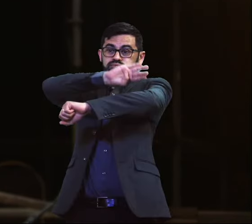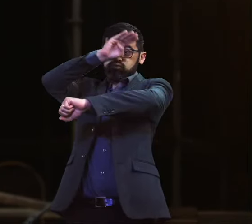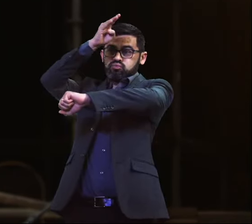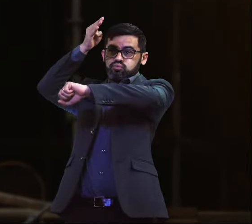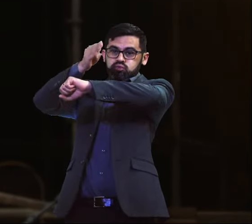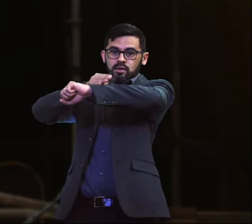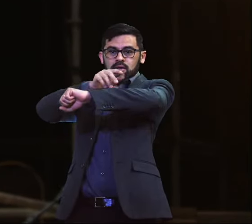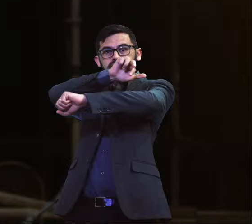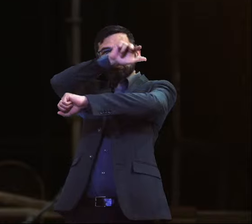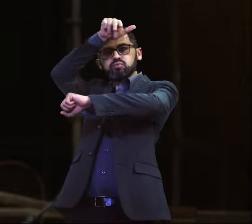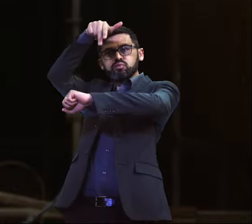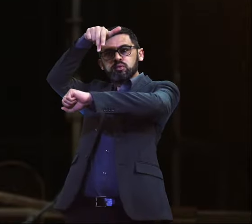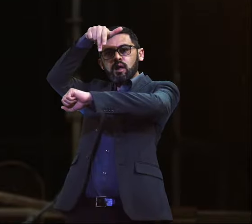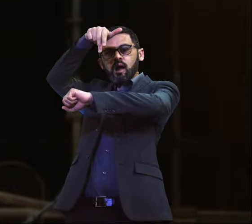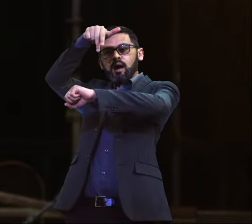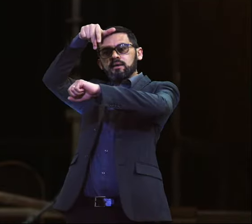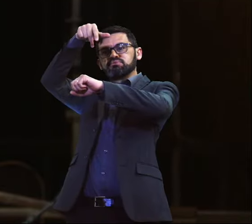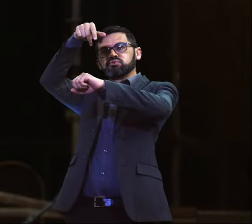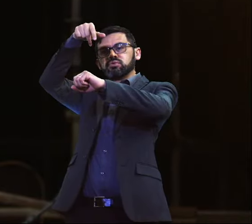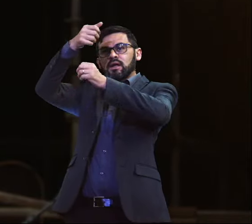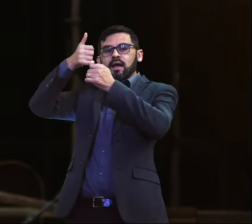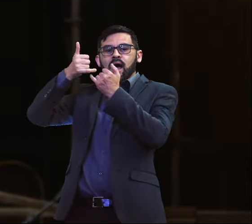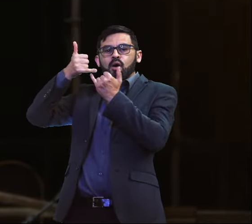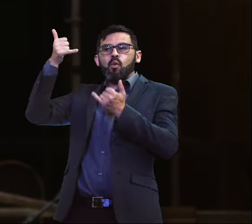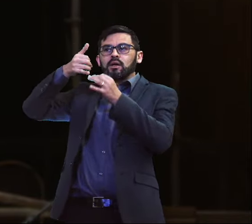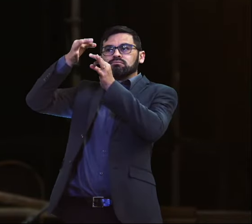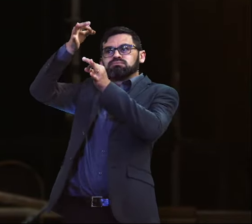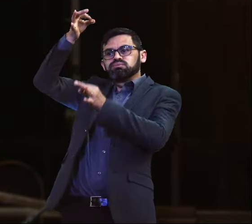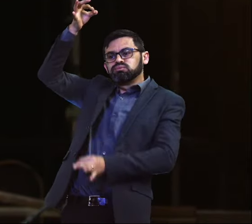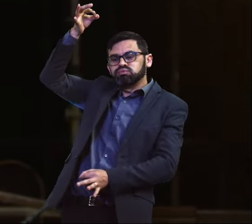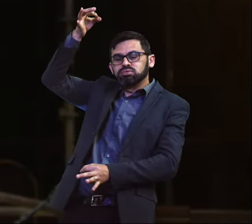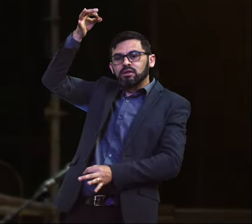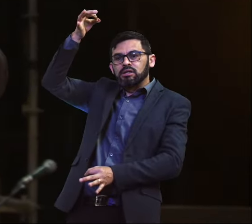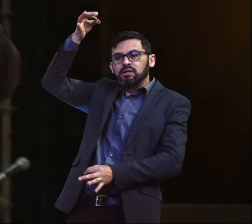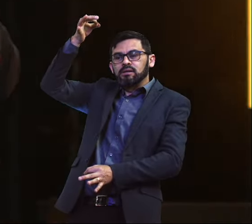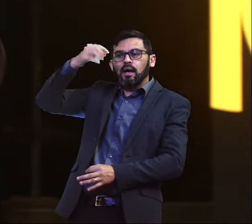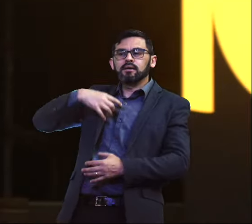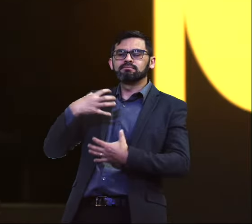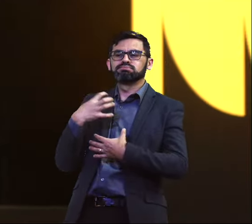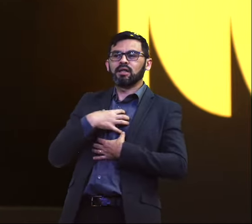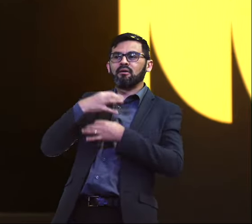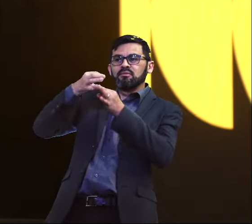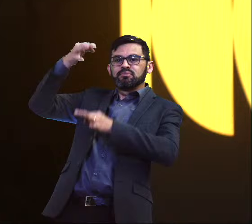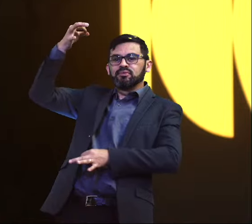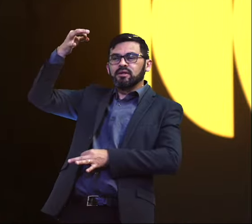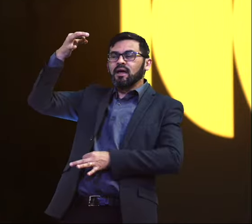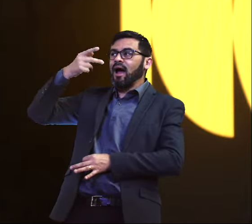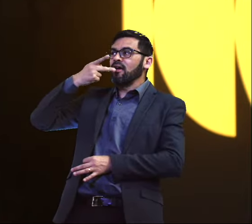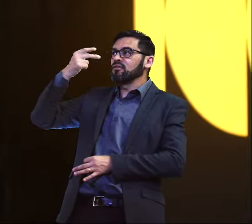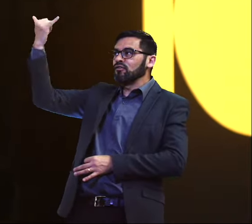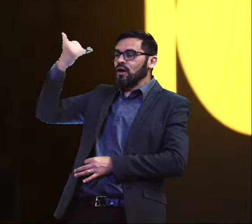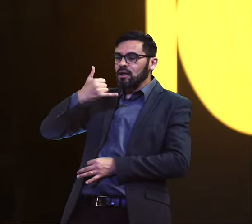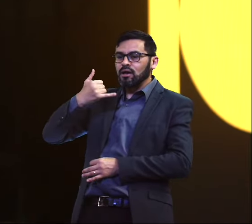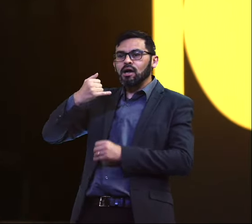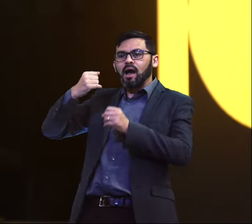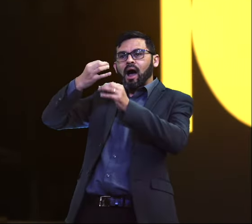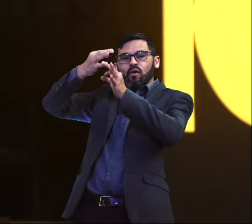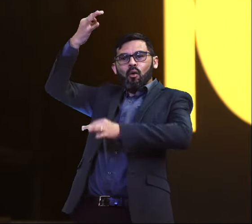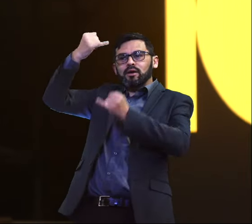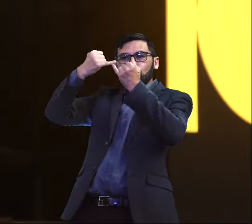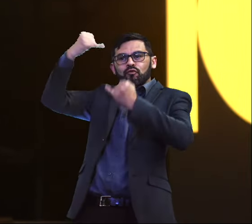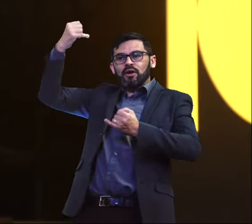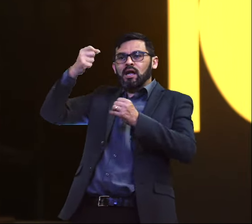caverna e ele fica preso pelo equipamento de segurança. E ele escuta uma voz que diz: corta a corda, corta a